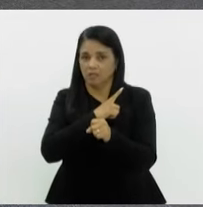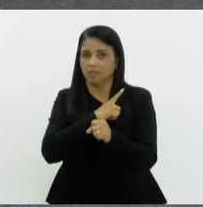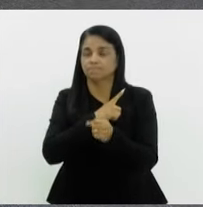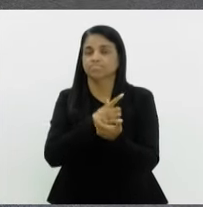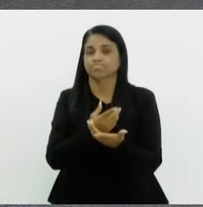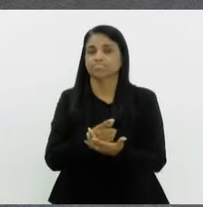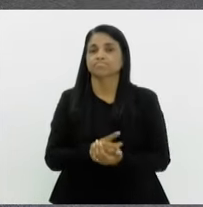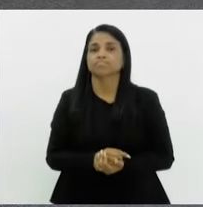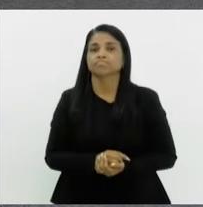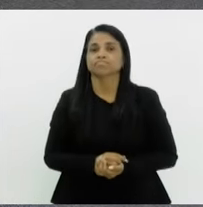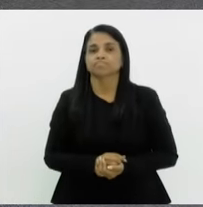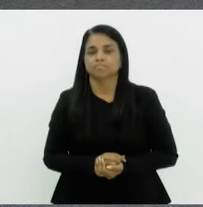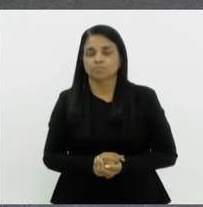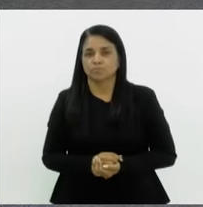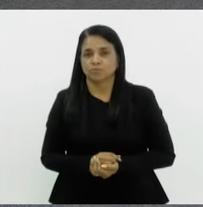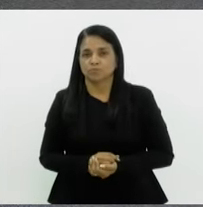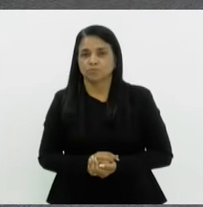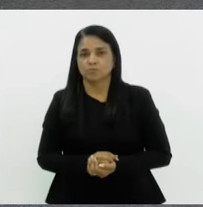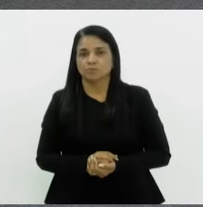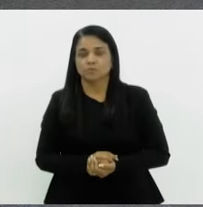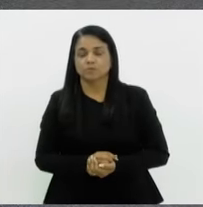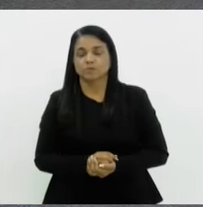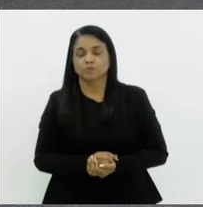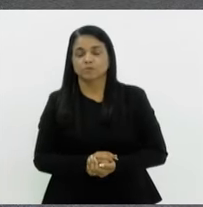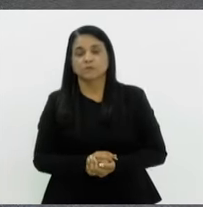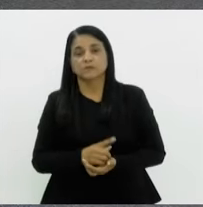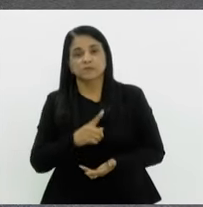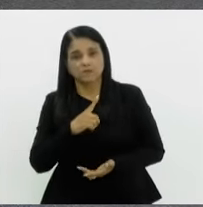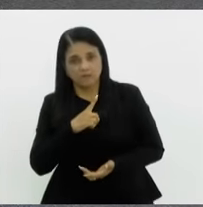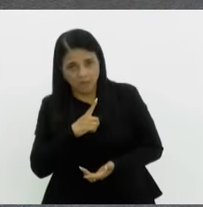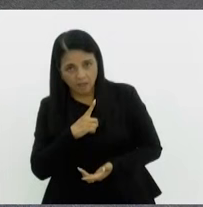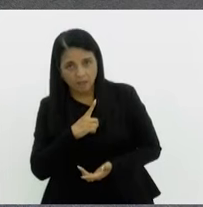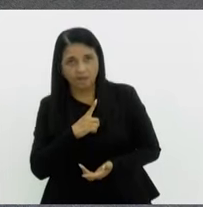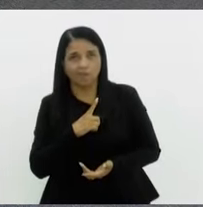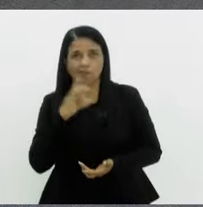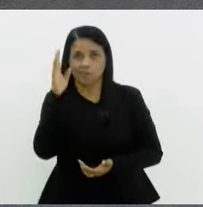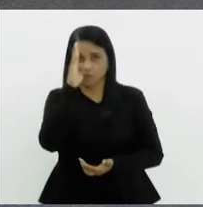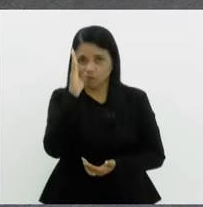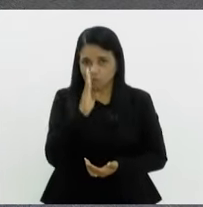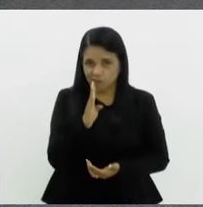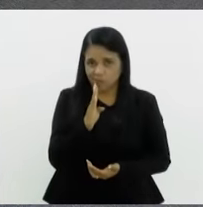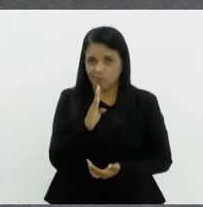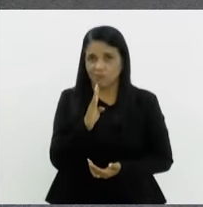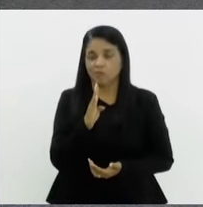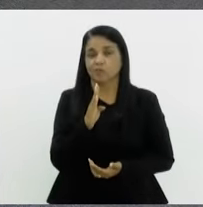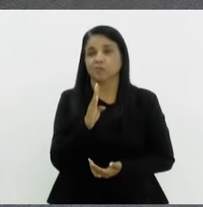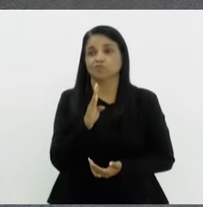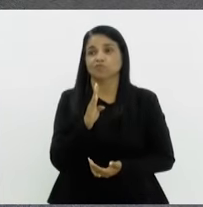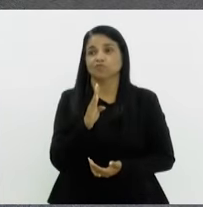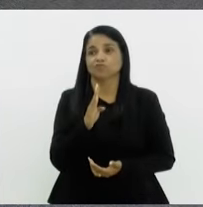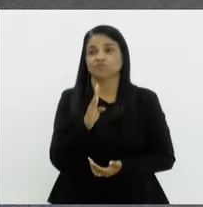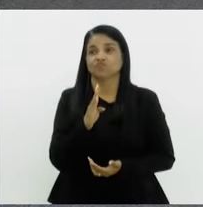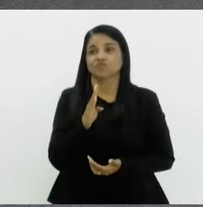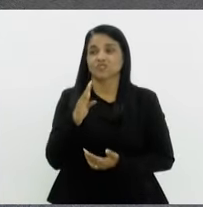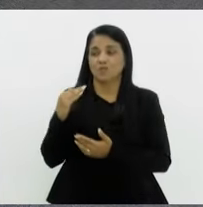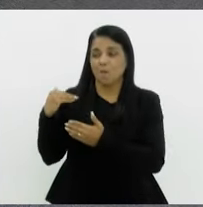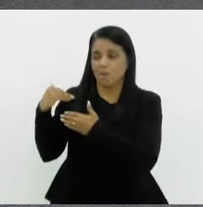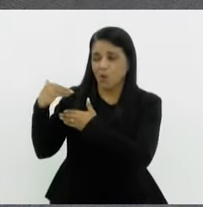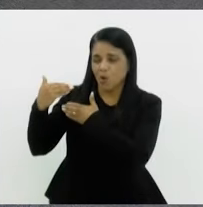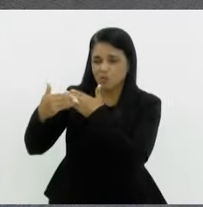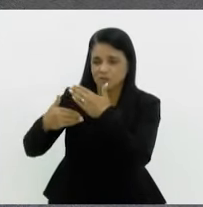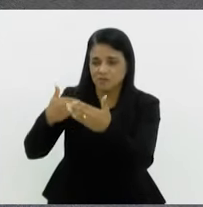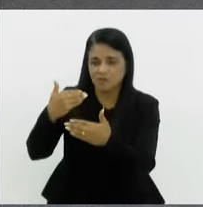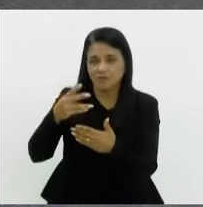escravidão. Nós temos ainda no nosso país, né, isso tudo fruto desse processo histórico